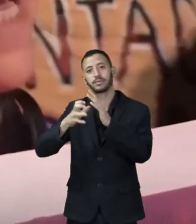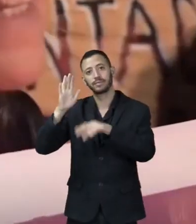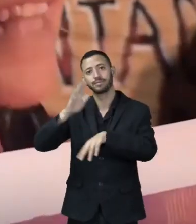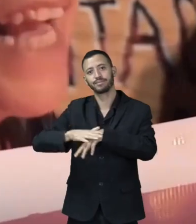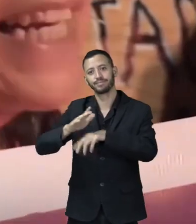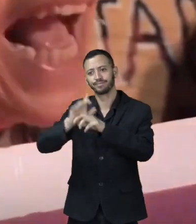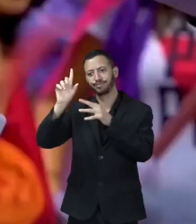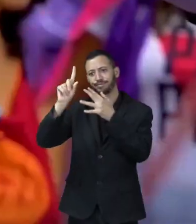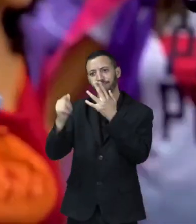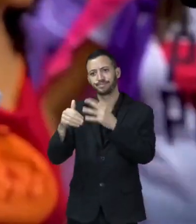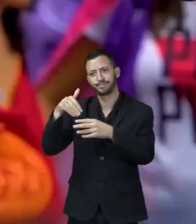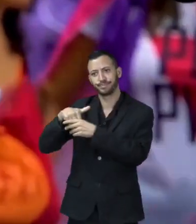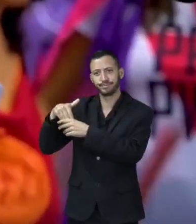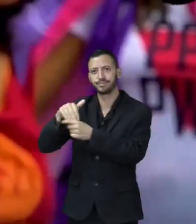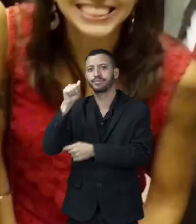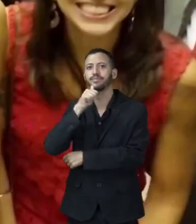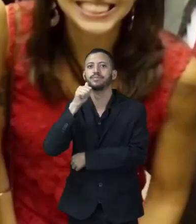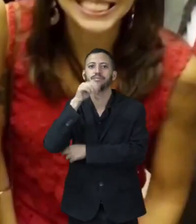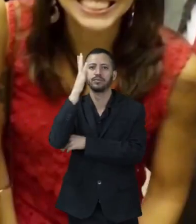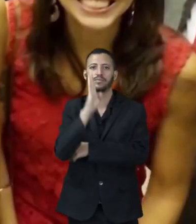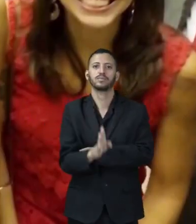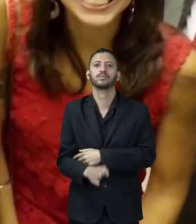mais elege mulheres no Brasil.